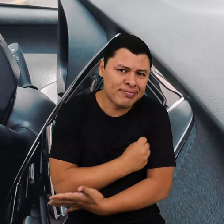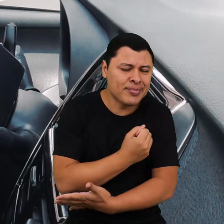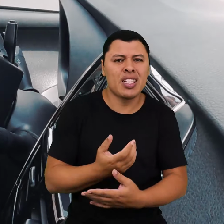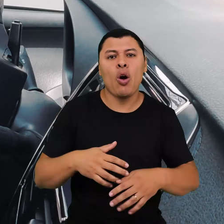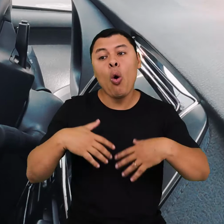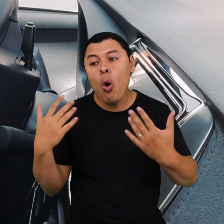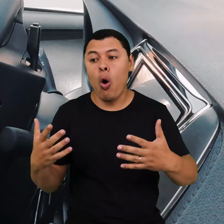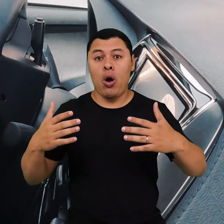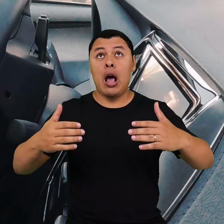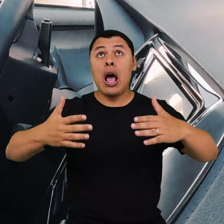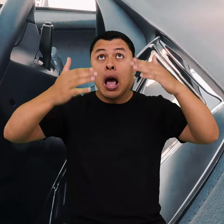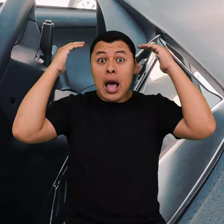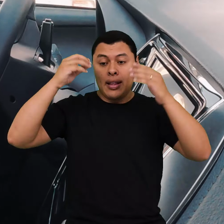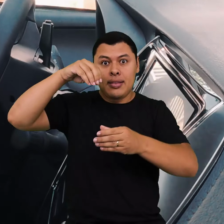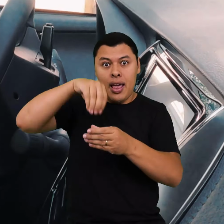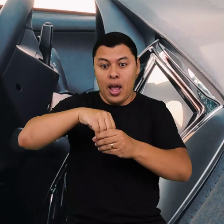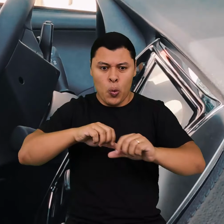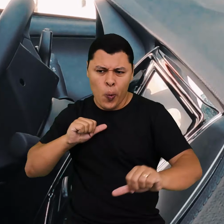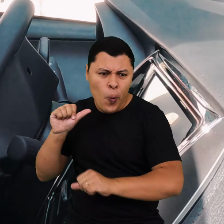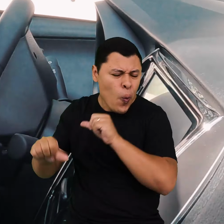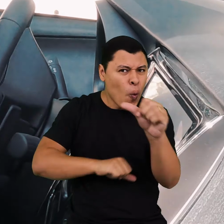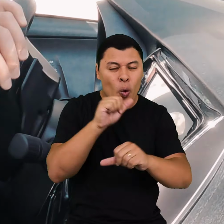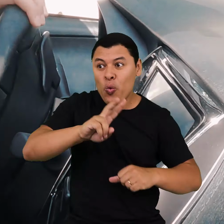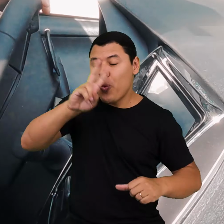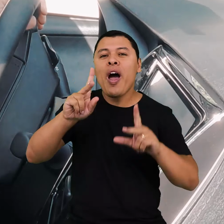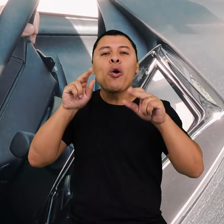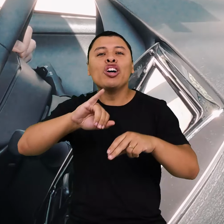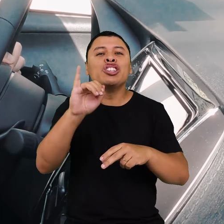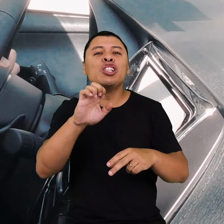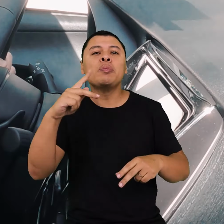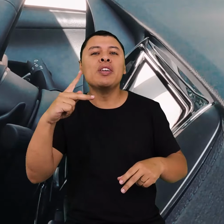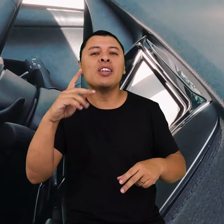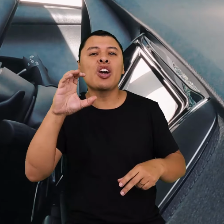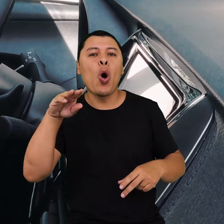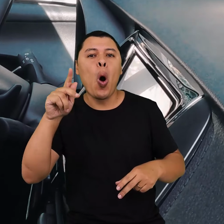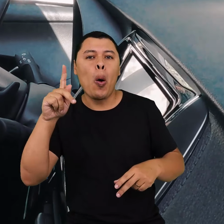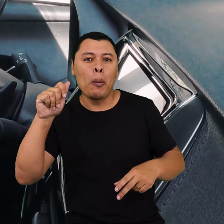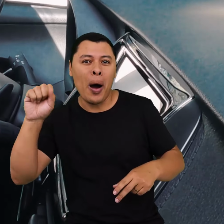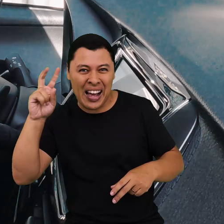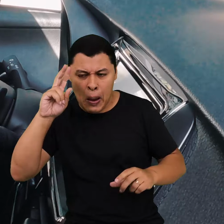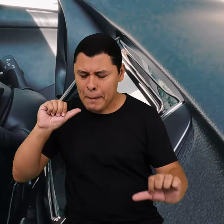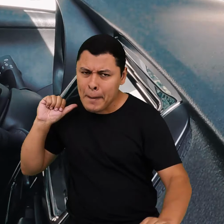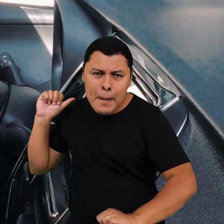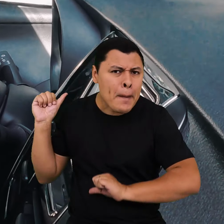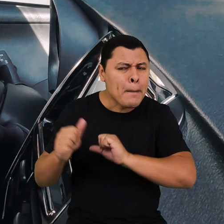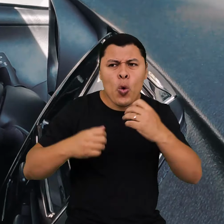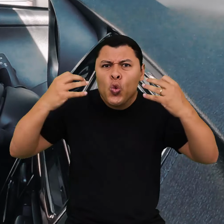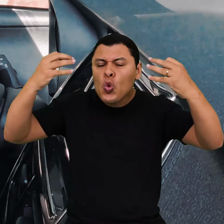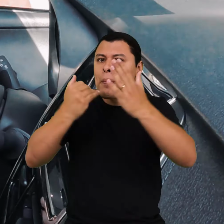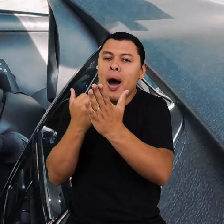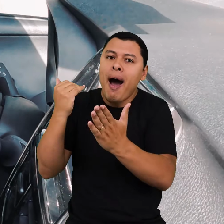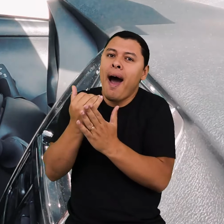design, como a Jeep fez nessa atualização do Compass? Afinal, era a mesma geração, mas o interior mudou completamente, outra percepção de luxo,